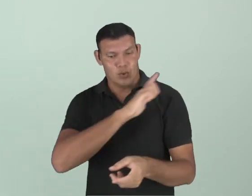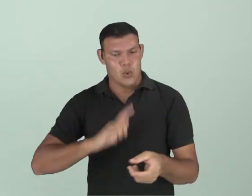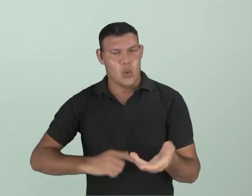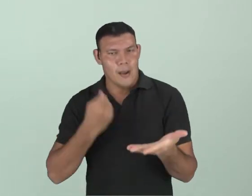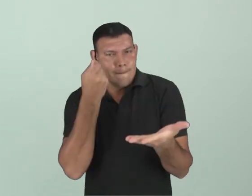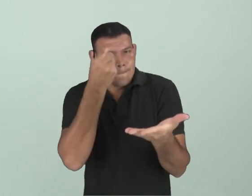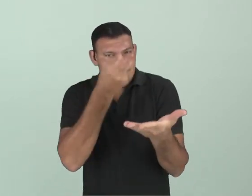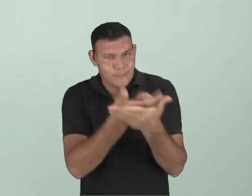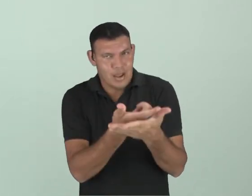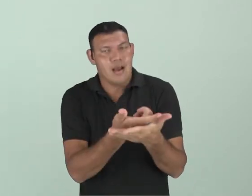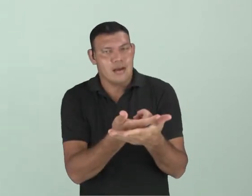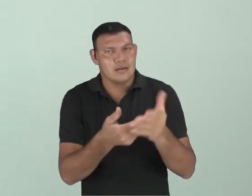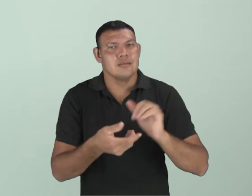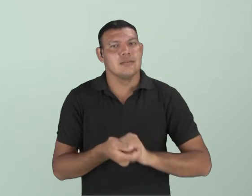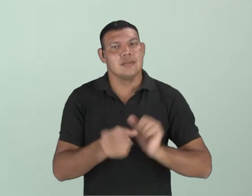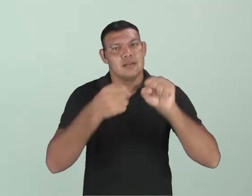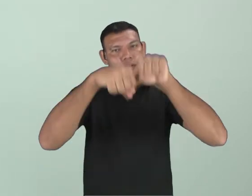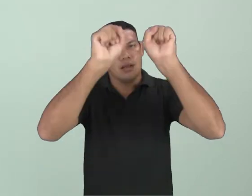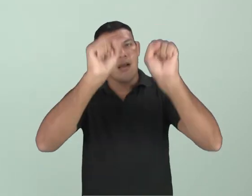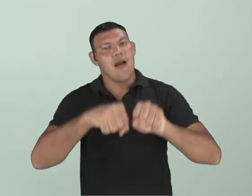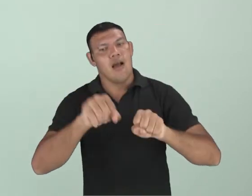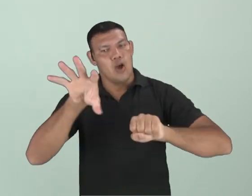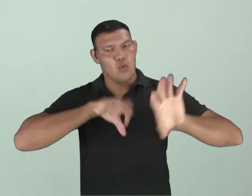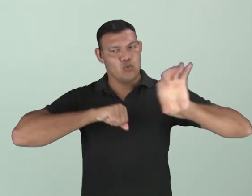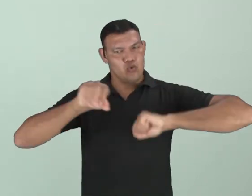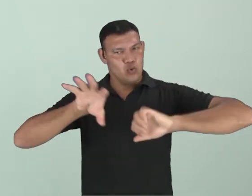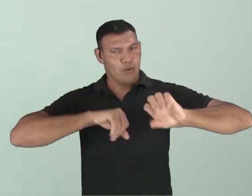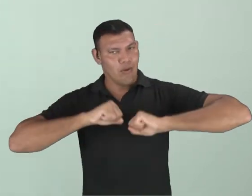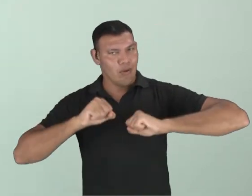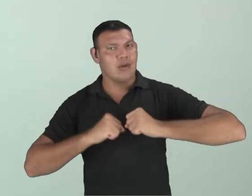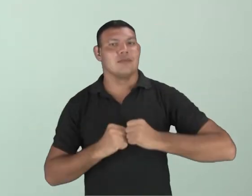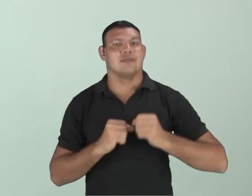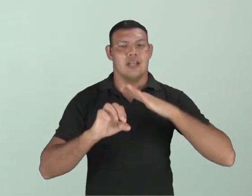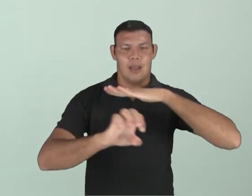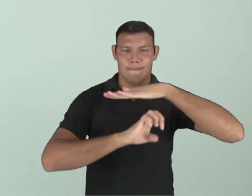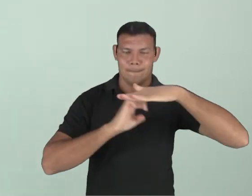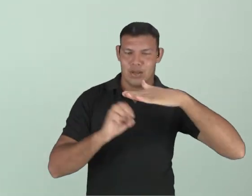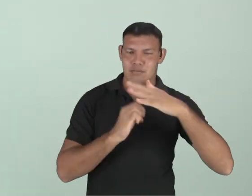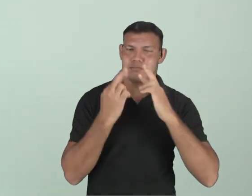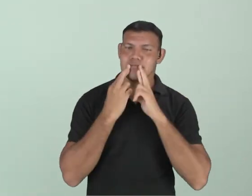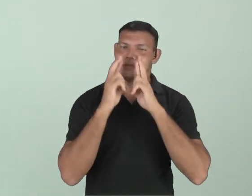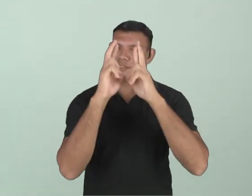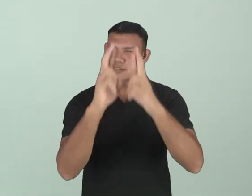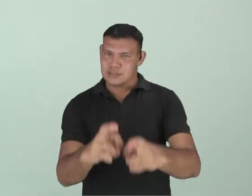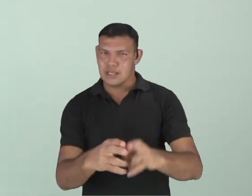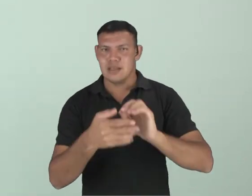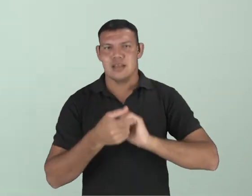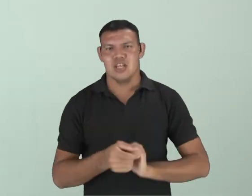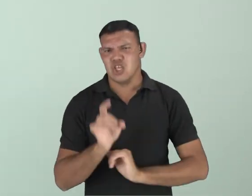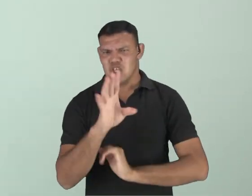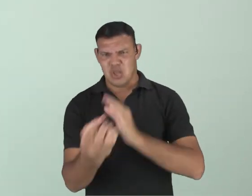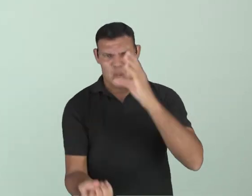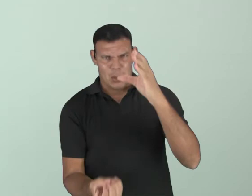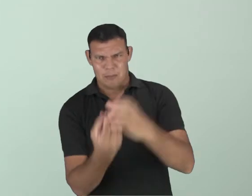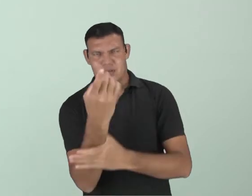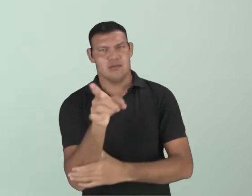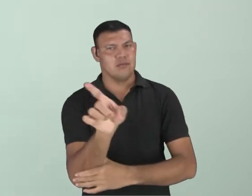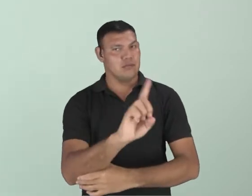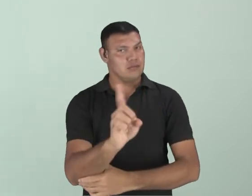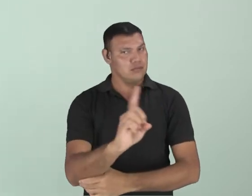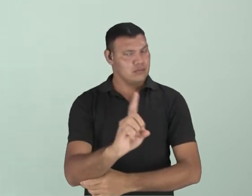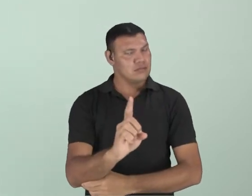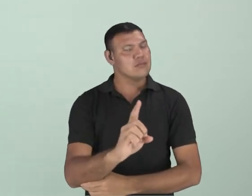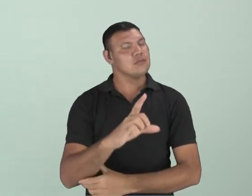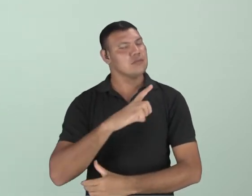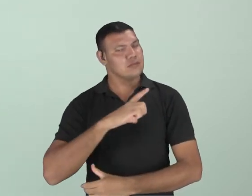pagando por aquele sistema. Então, tudo o que acontece, a empresa vai, resolve. Não é simplesmente criar uma página.